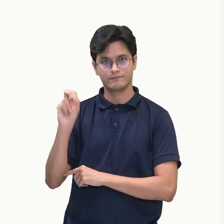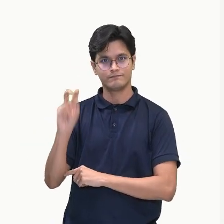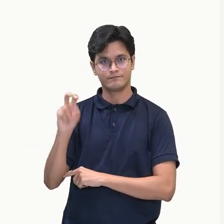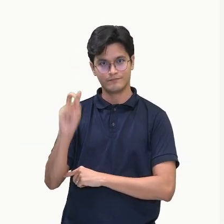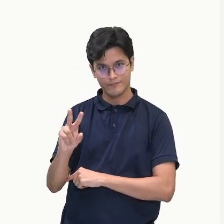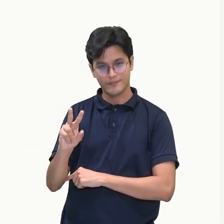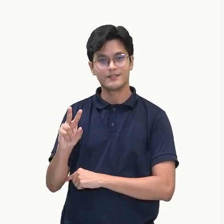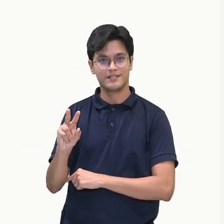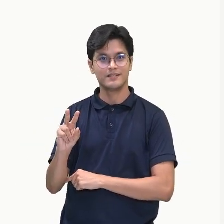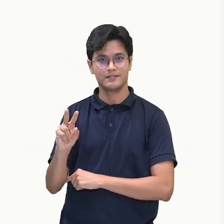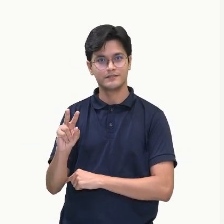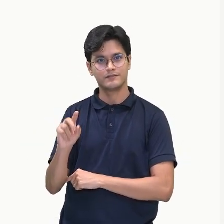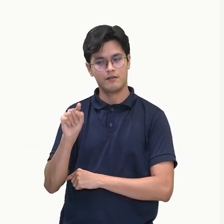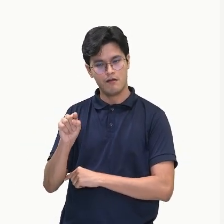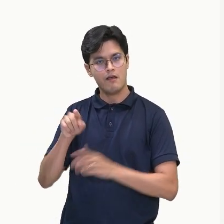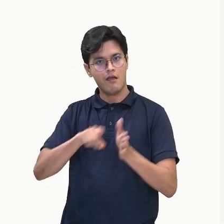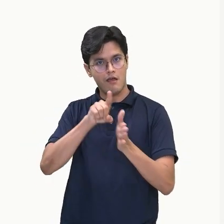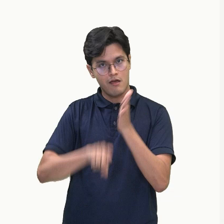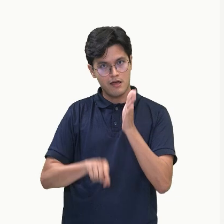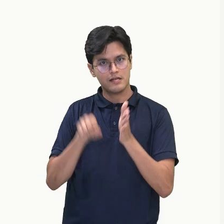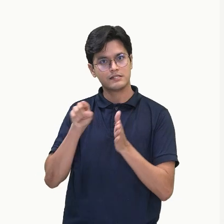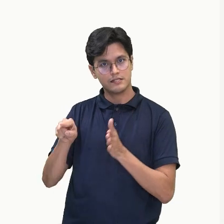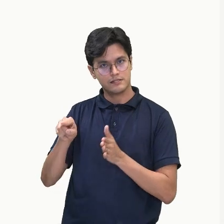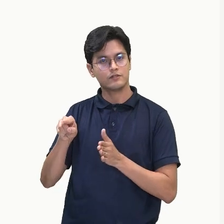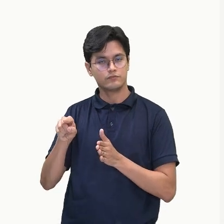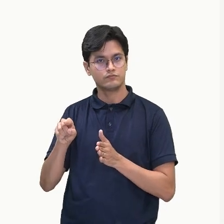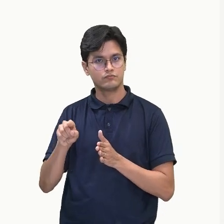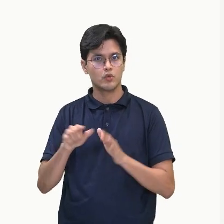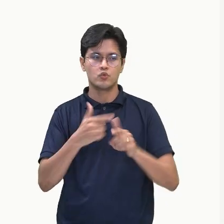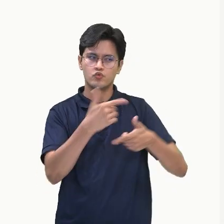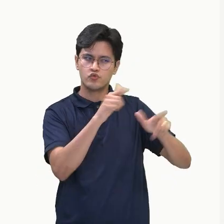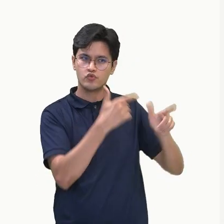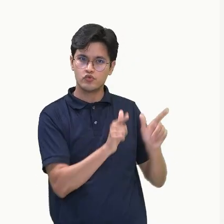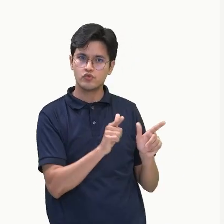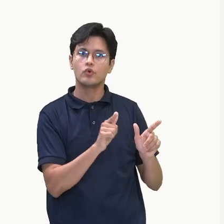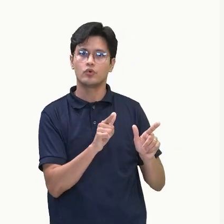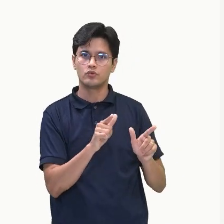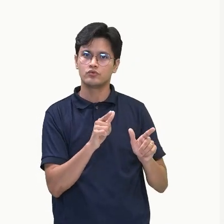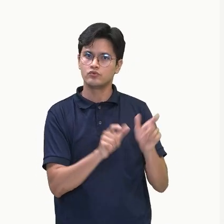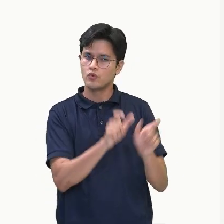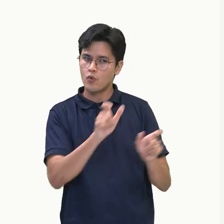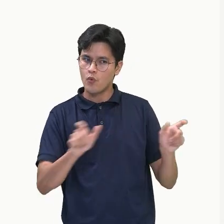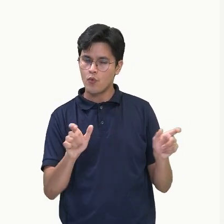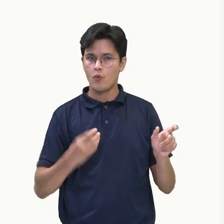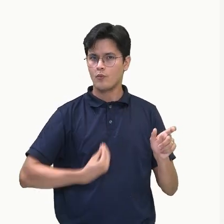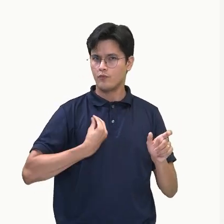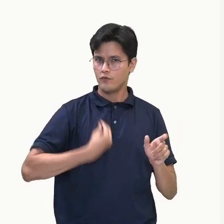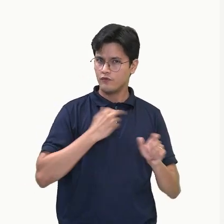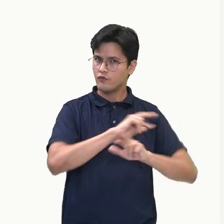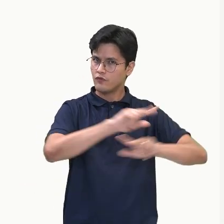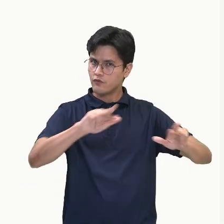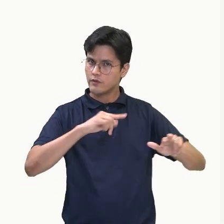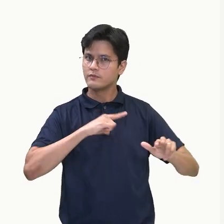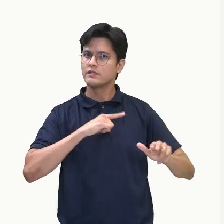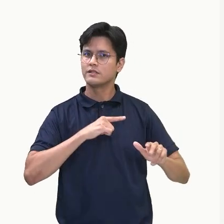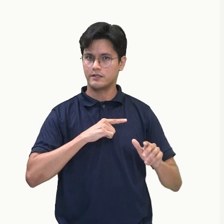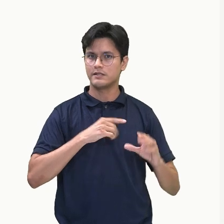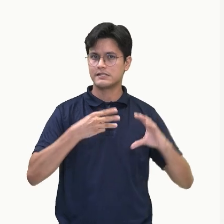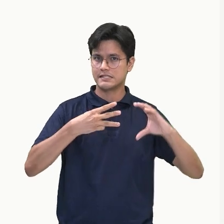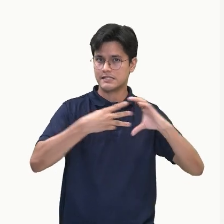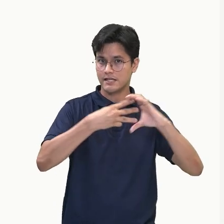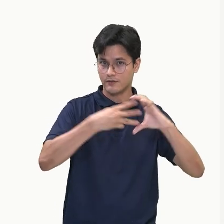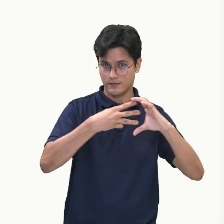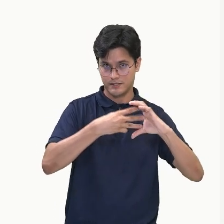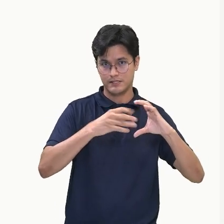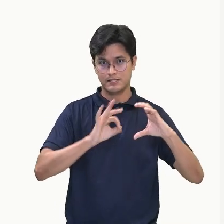aí para os seres vivos. Todos os outros organismos vivos possuem célula. É importante frisar